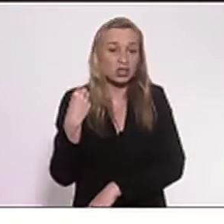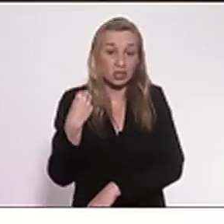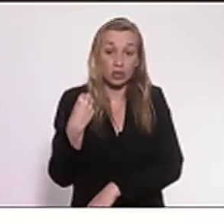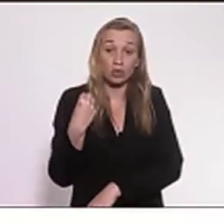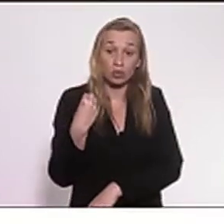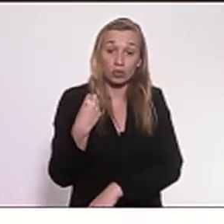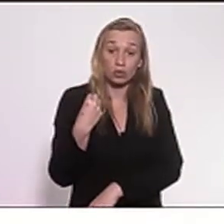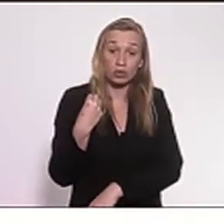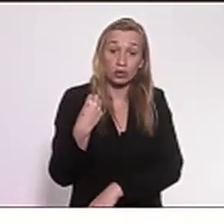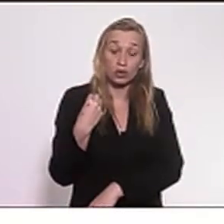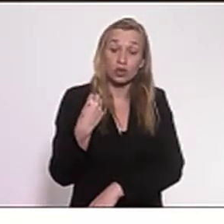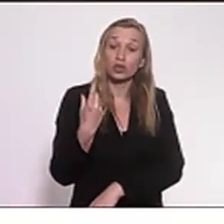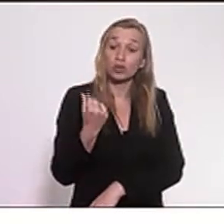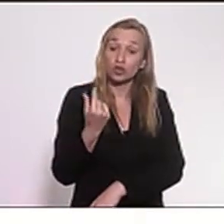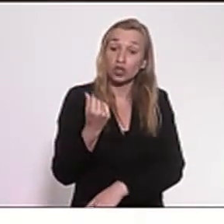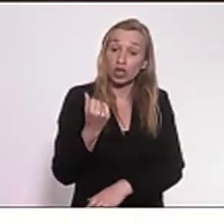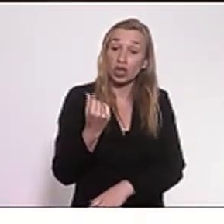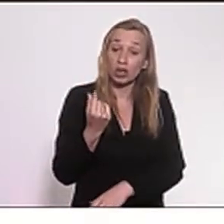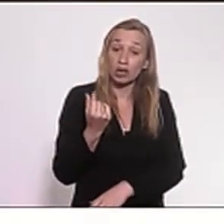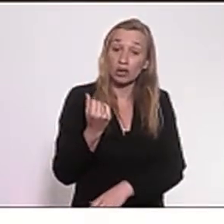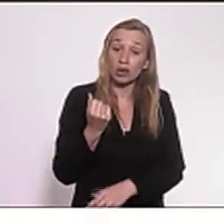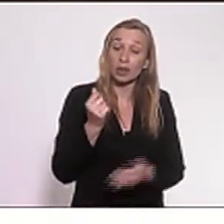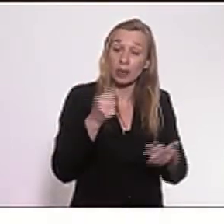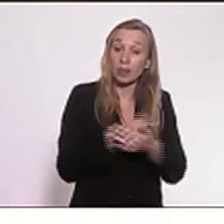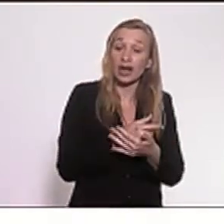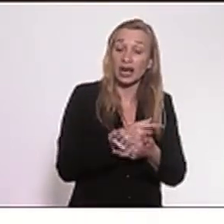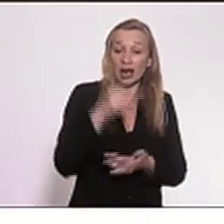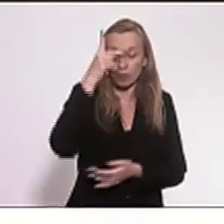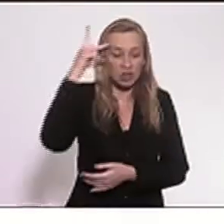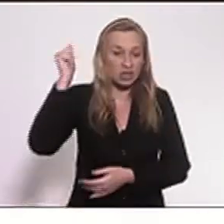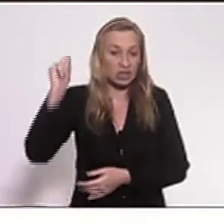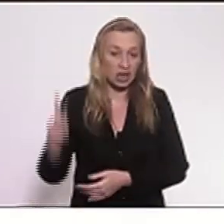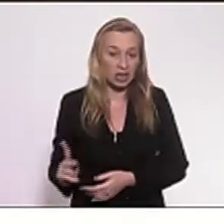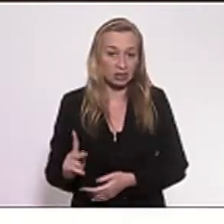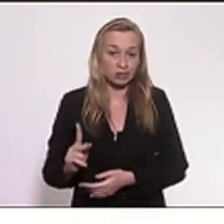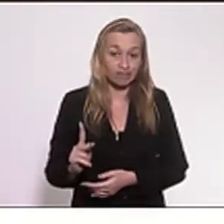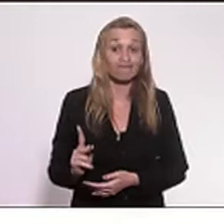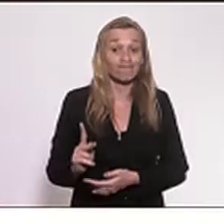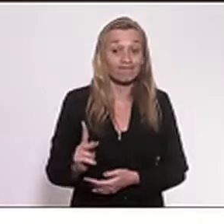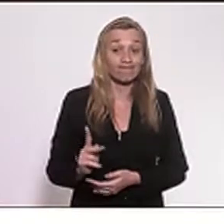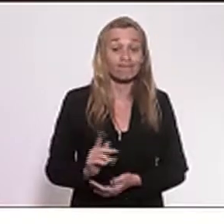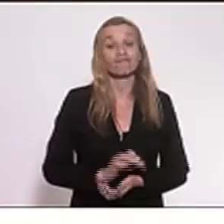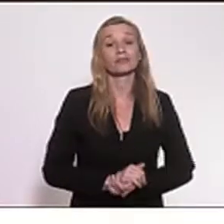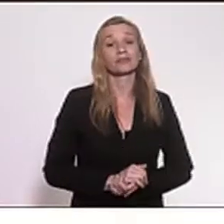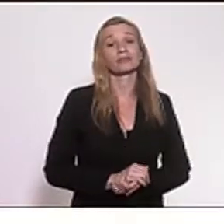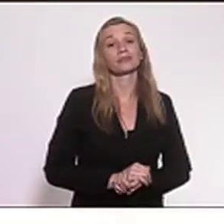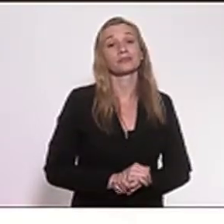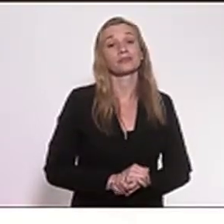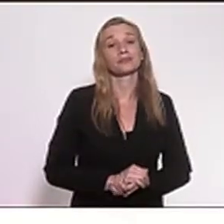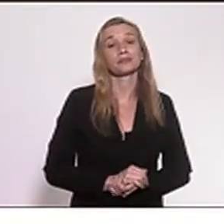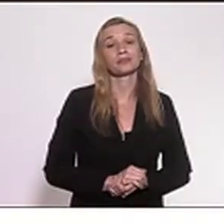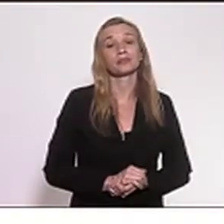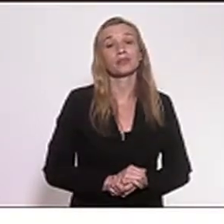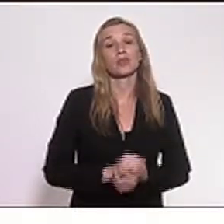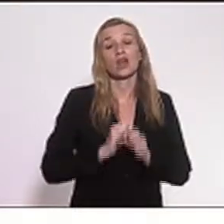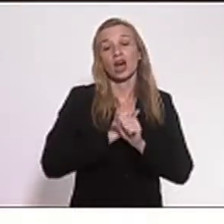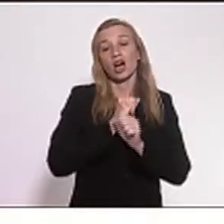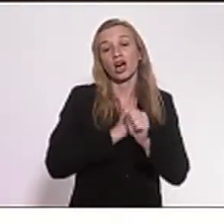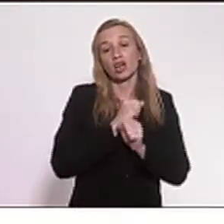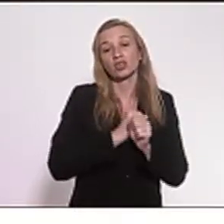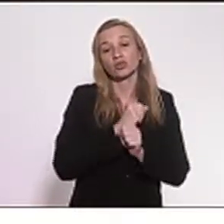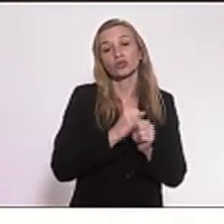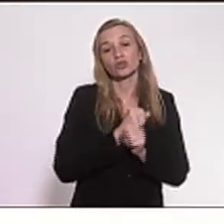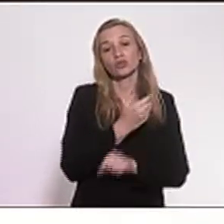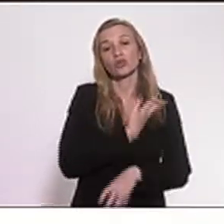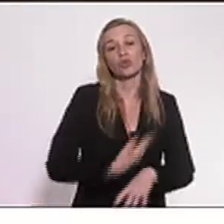dinheiro que deveria compor a poupança dos aposentados e pensionistas do Rio de Janeiro. Durante os anos do governo